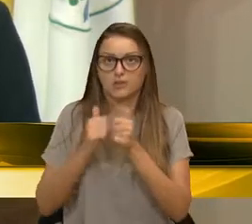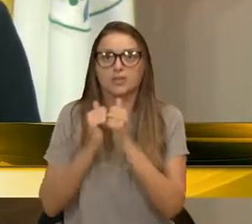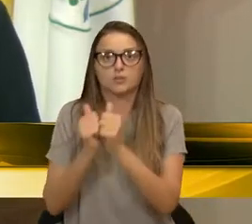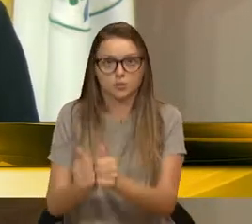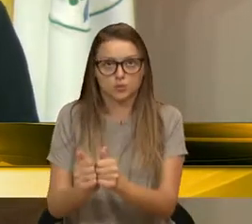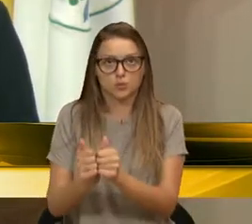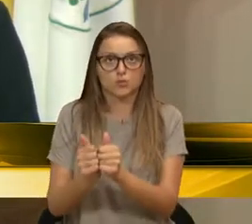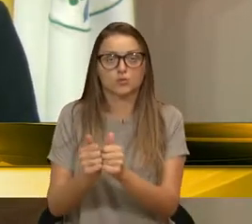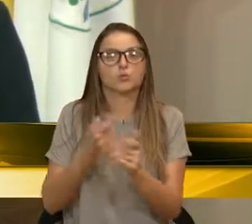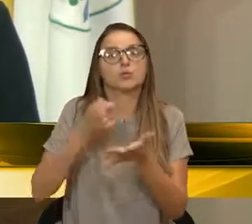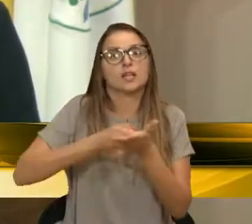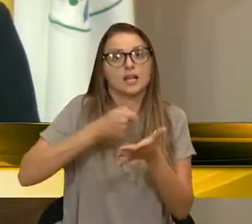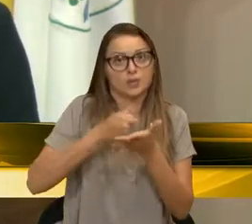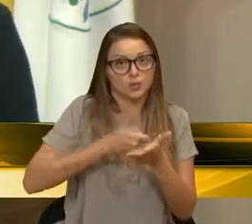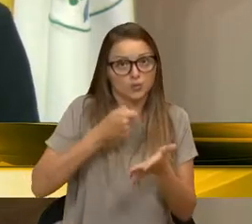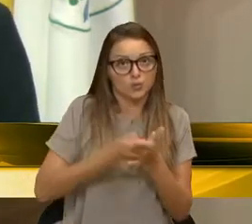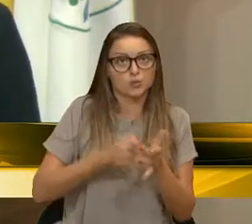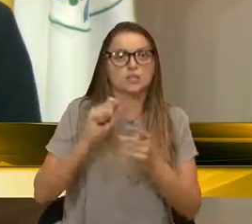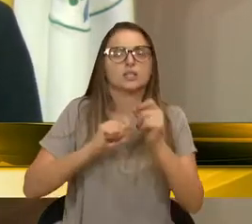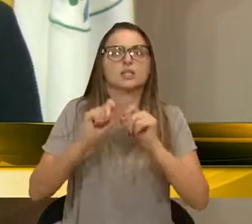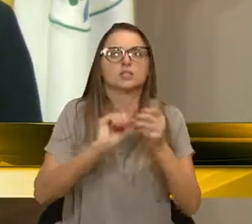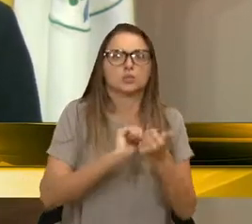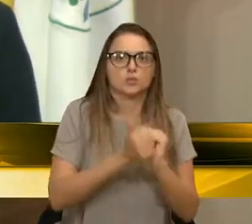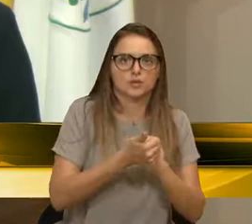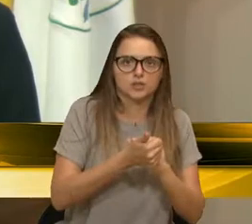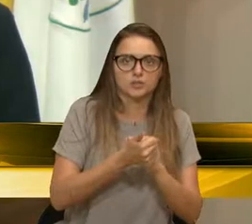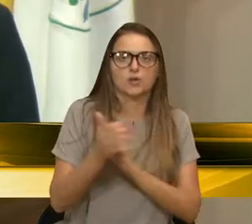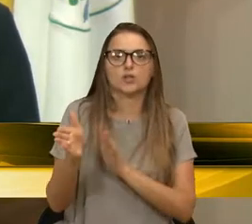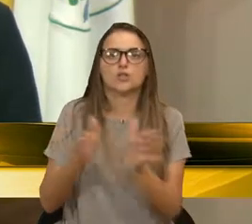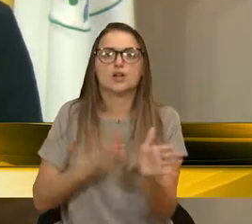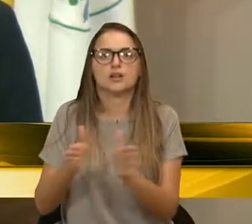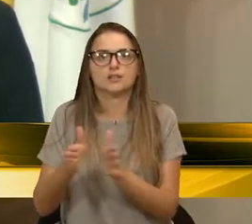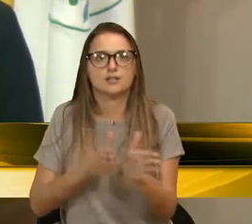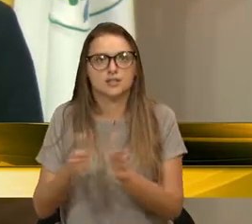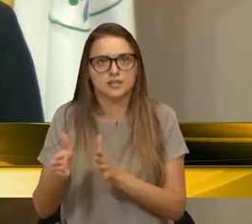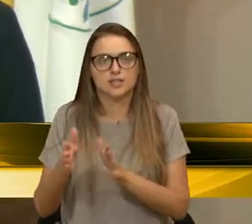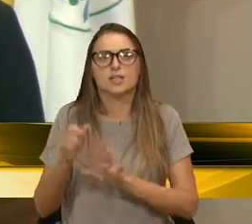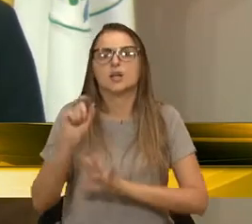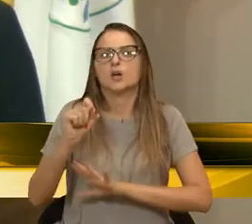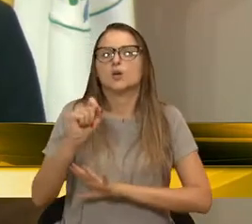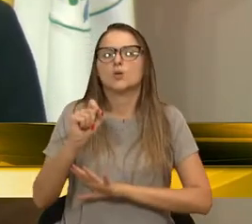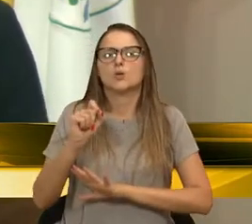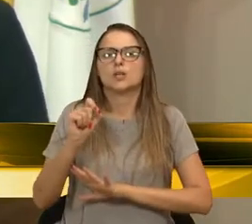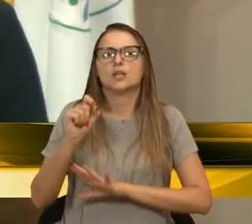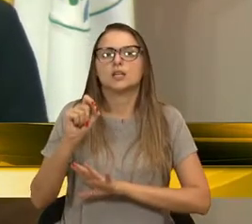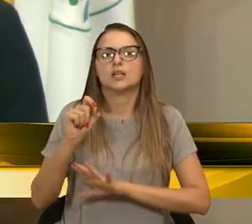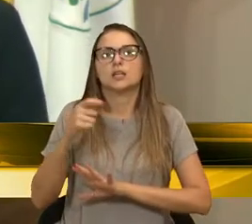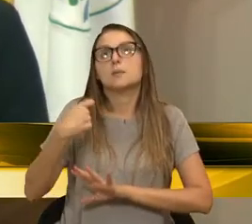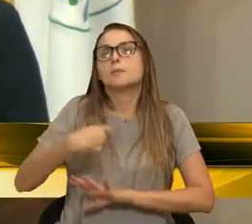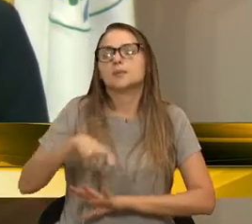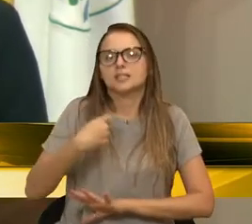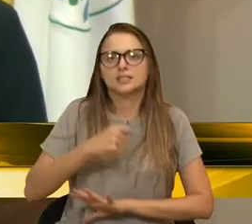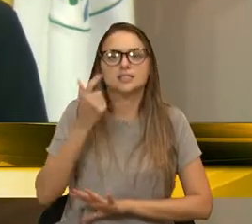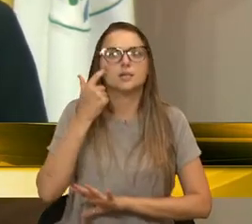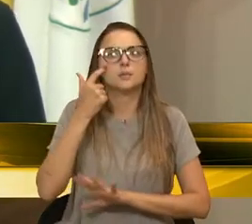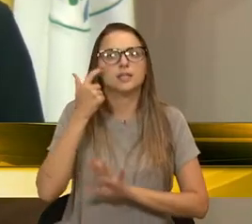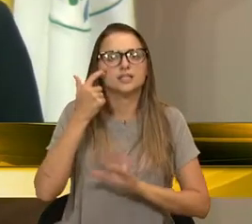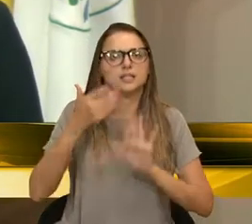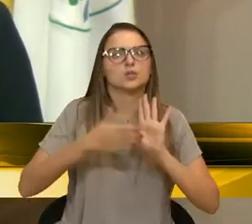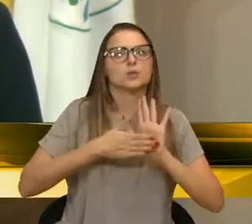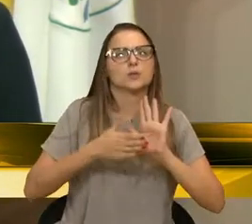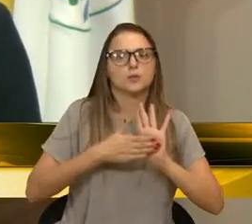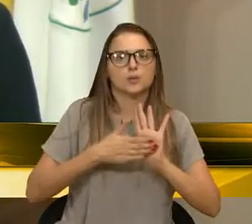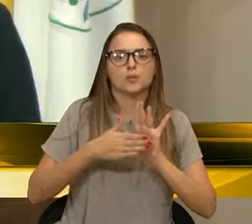nesta bandeira com relação ao esporte, à mobilidade, à necessidade de pensarmos num plano